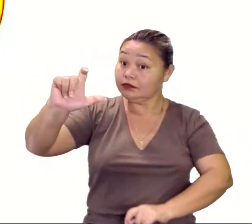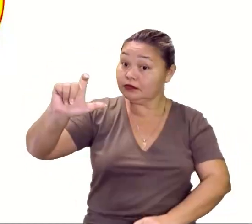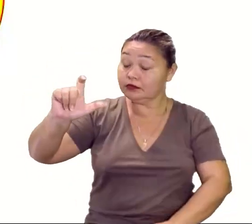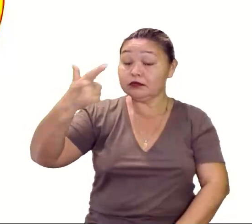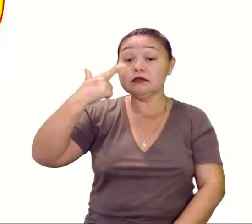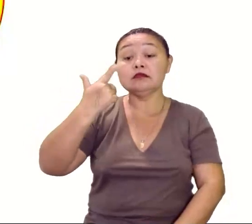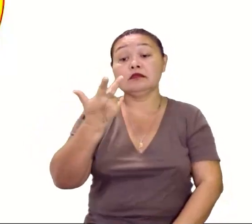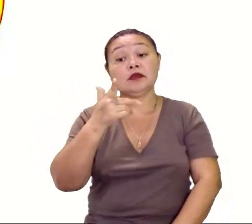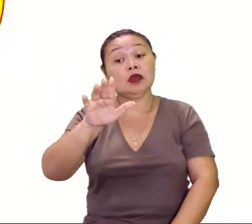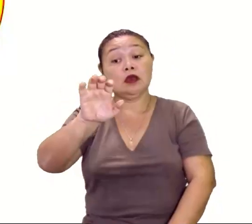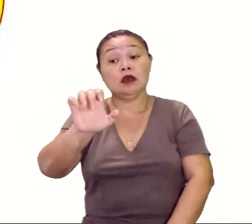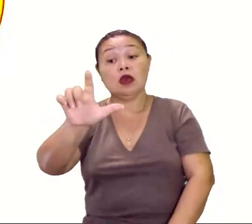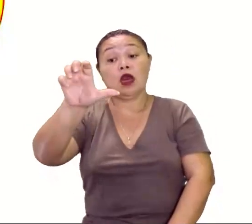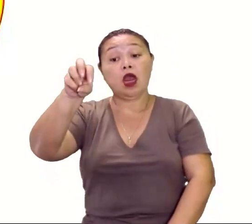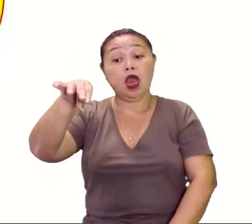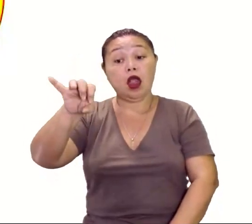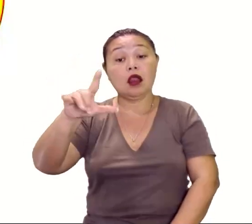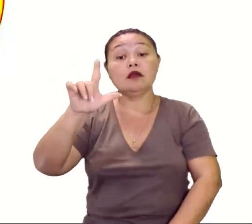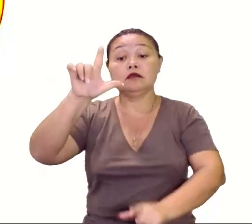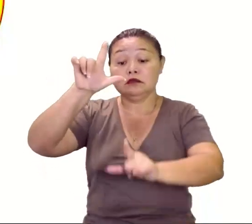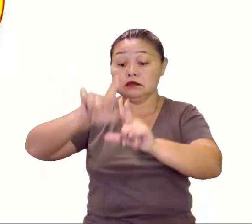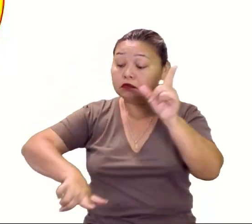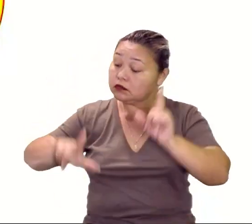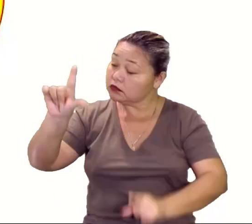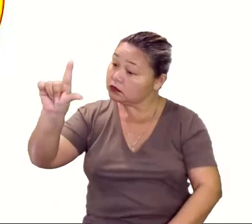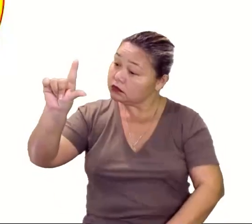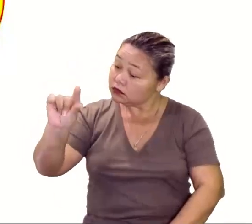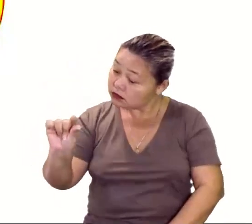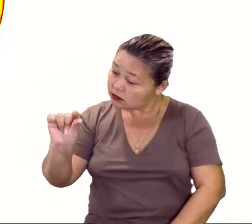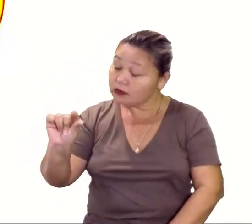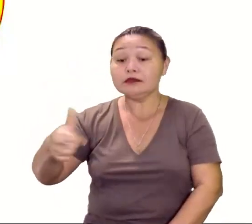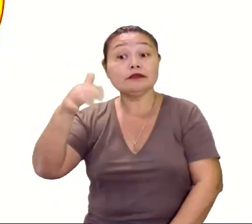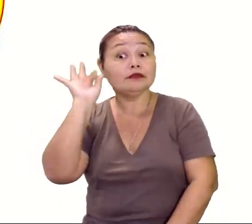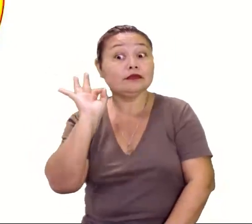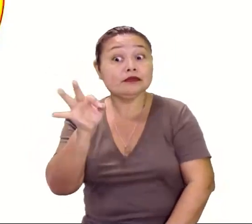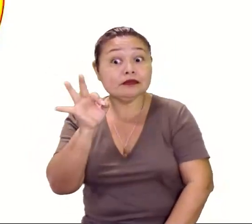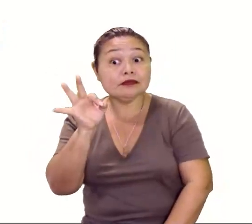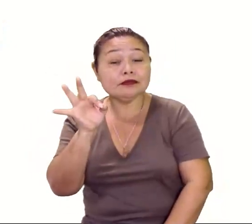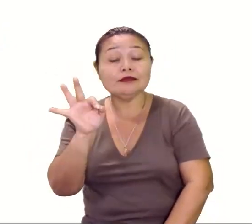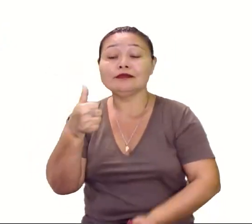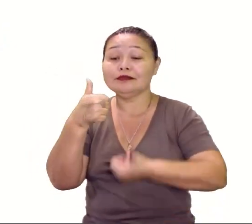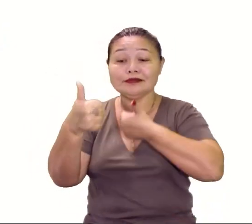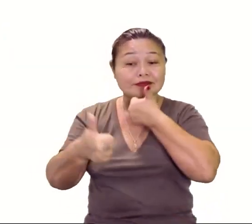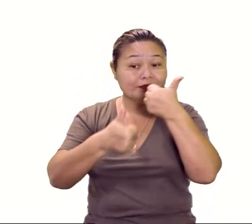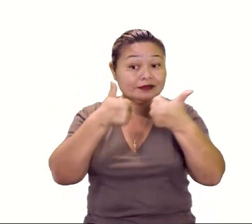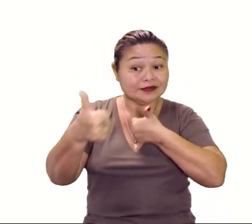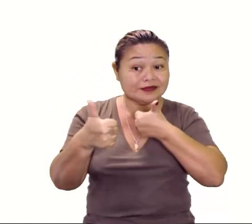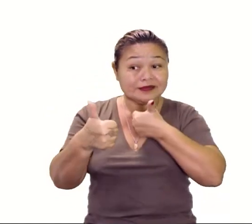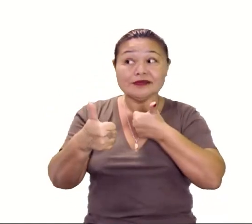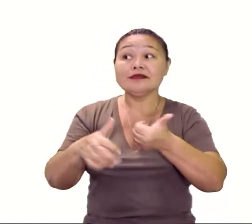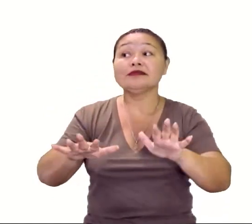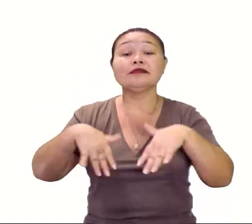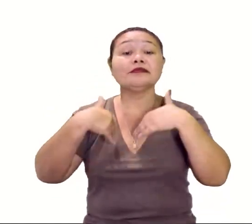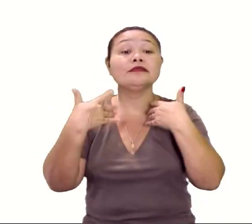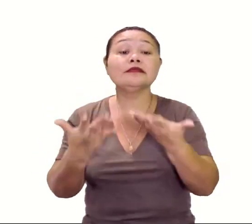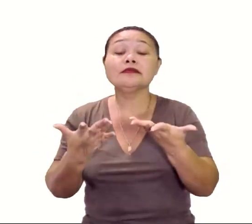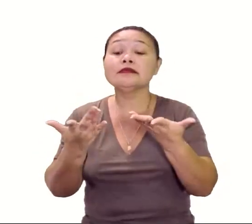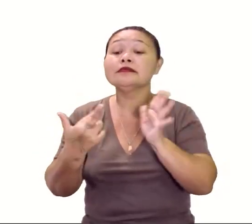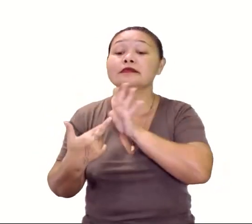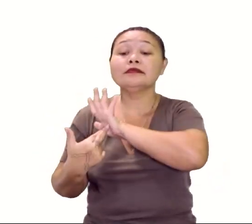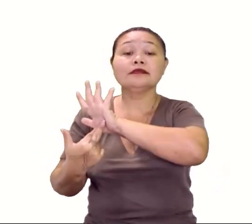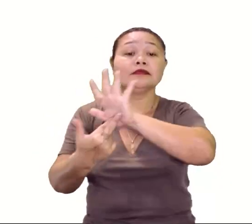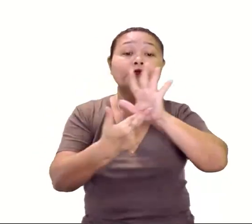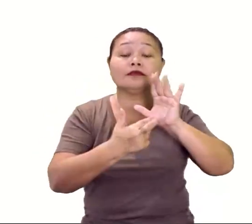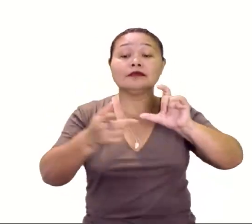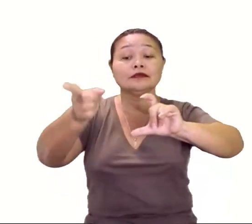falando em letras, né, letras minúsculas, certo? Beleza? E claro, né, a representação